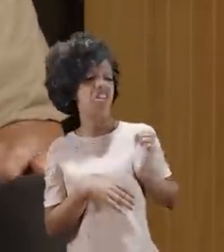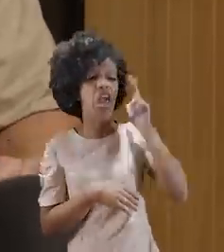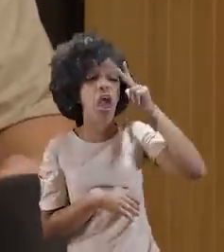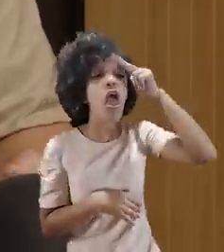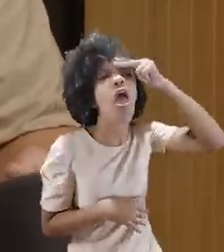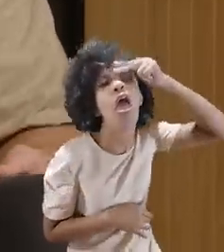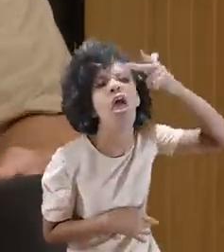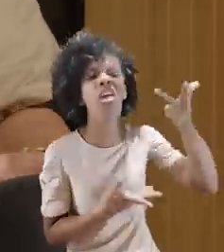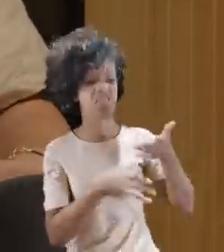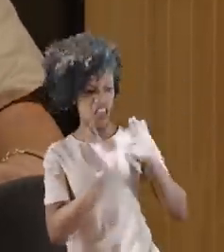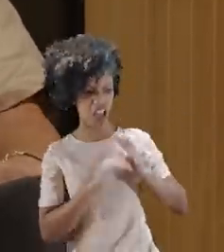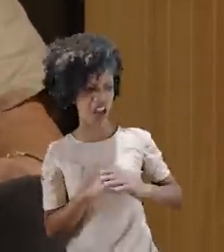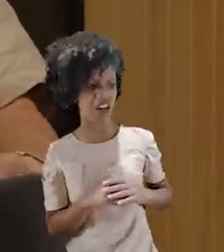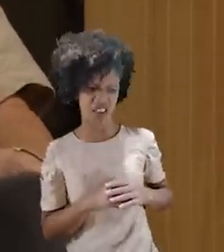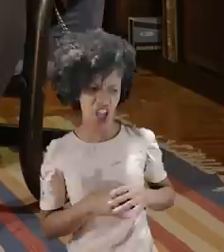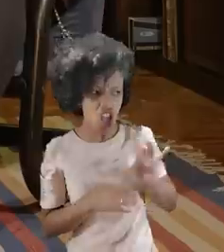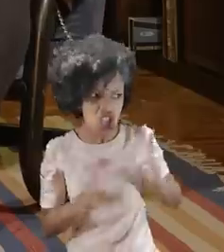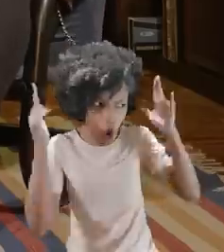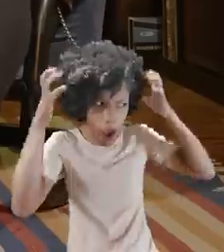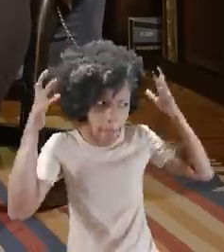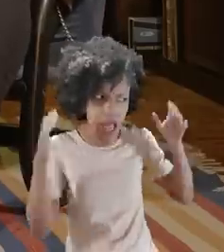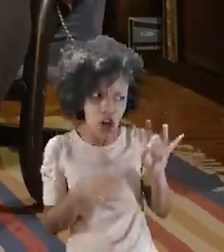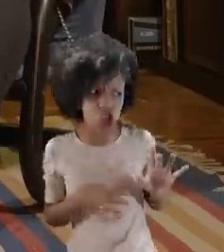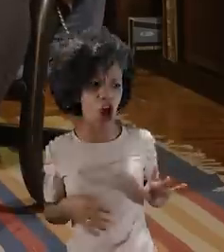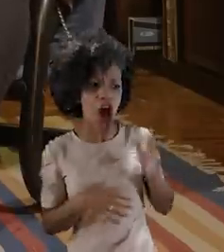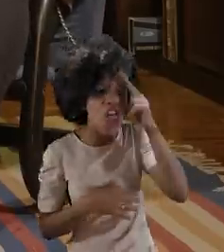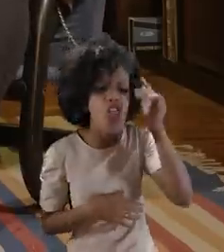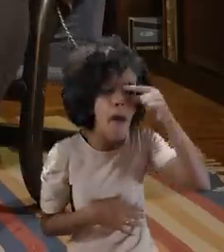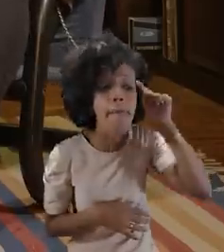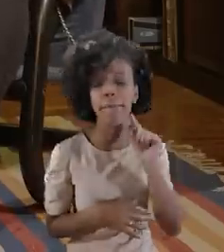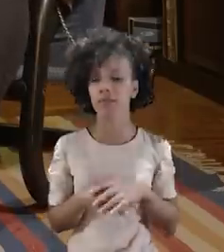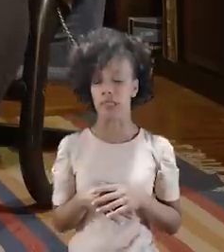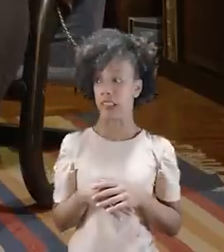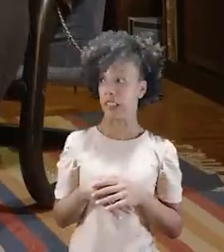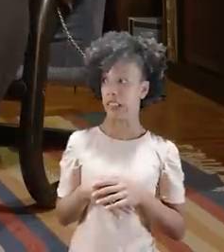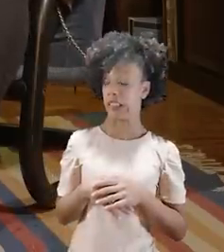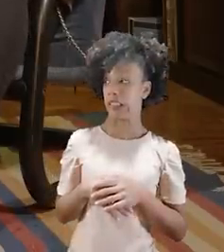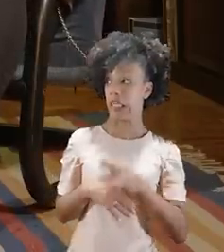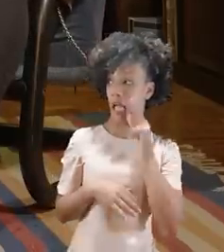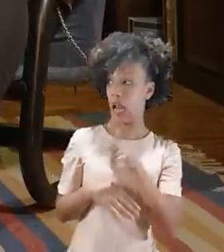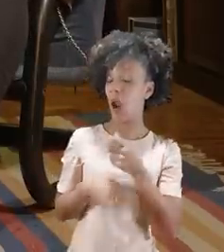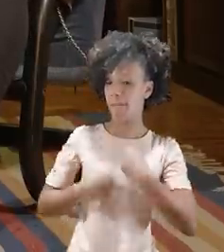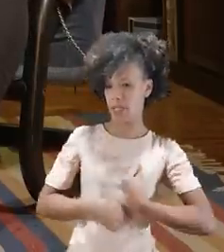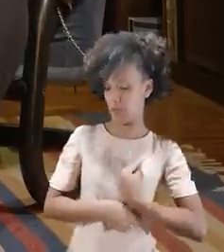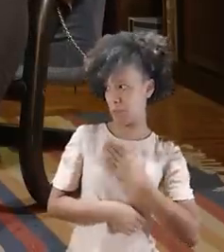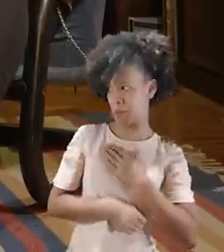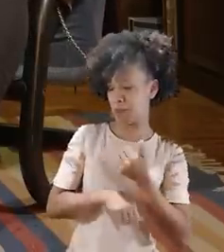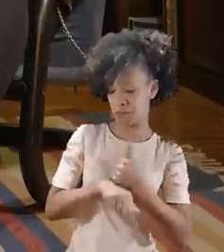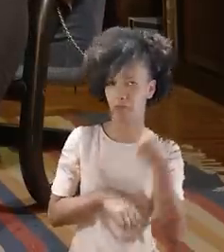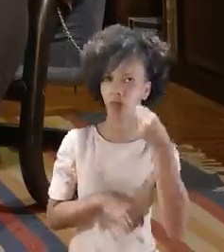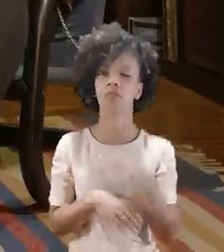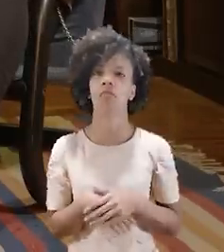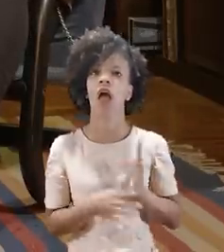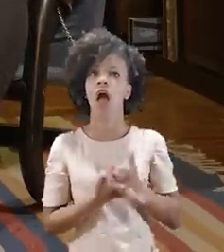de fazer isso aí tá Bia carai do ADN humano e é muito cuidado falar sobre a minha vivência tá sobre assim eu